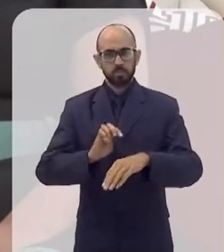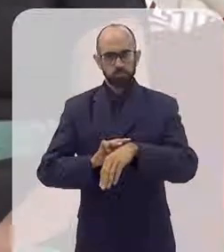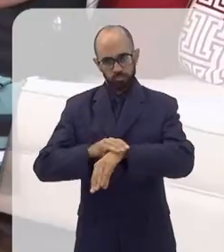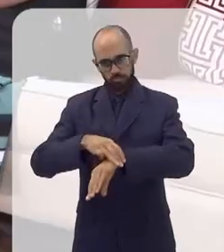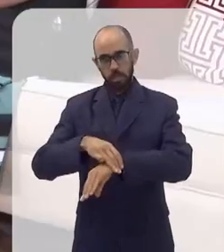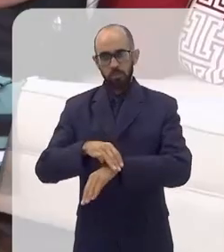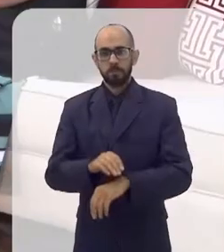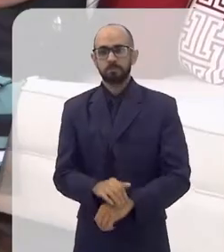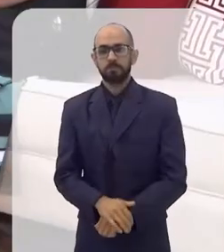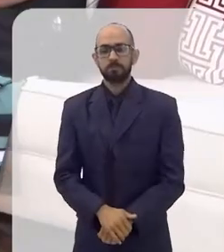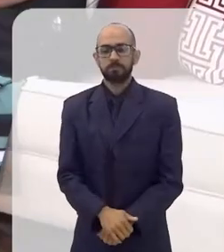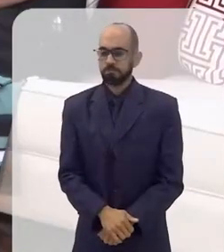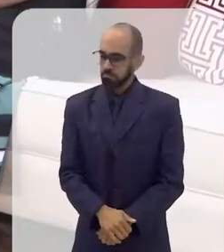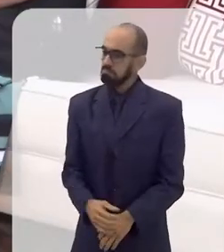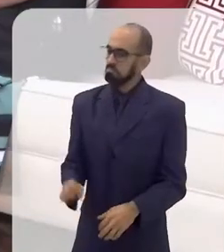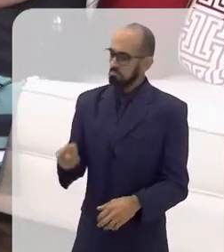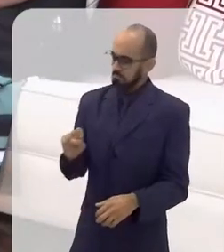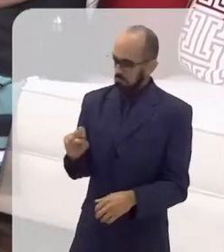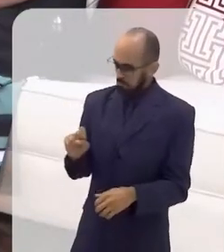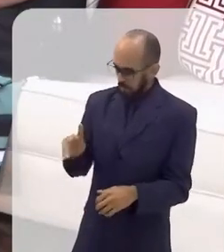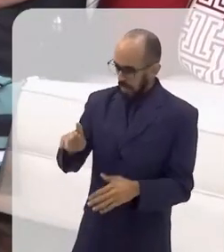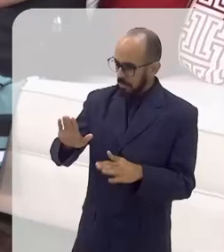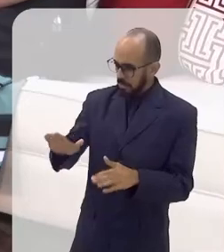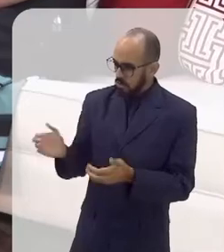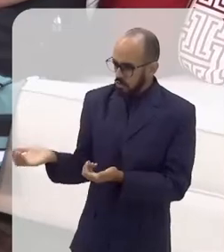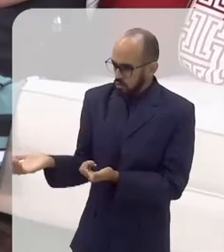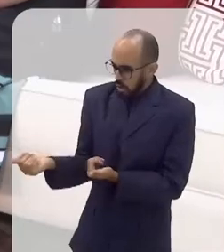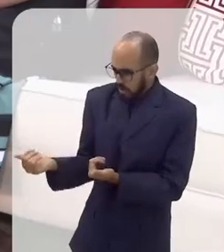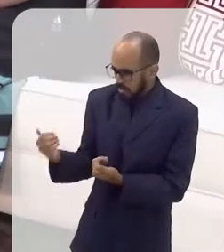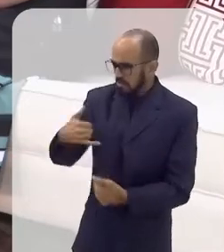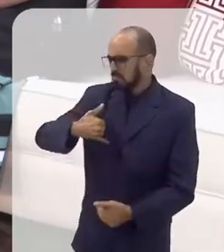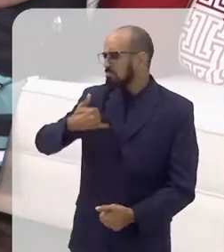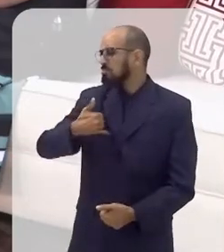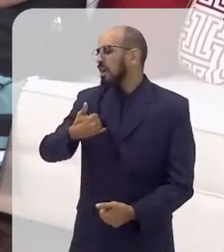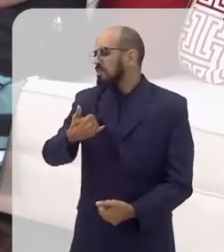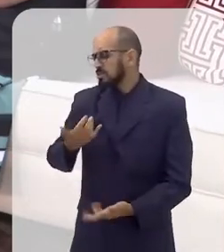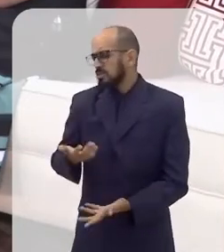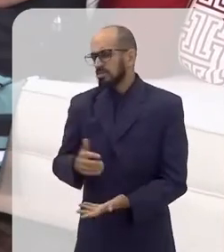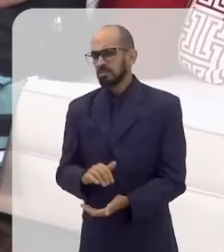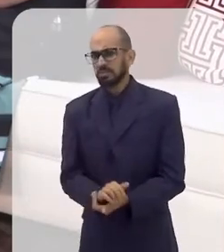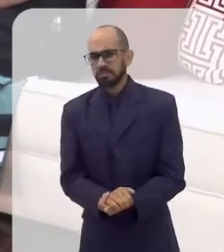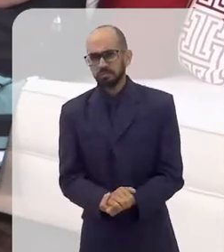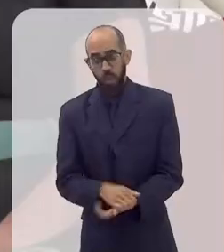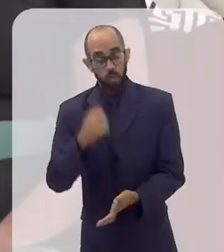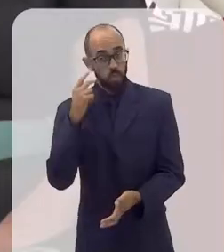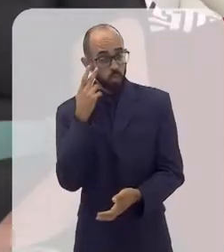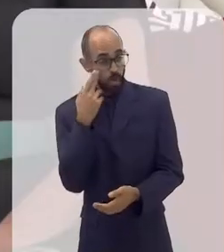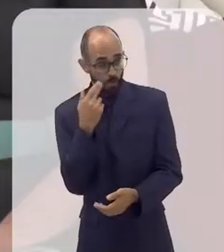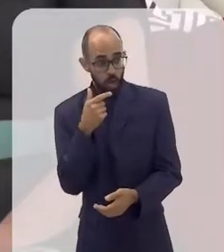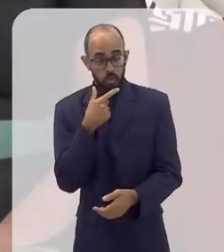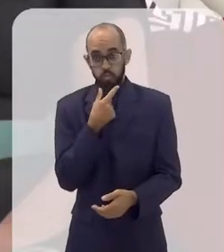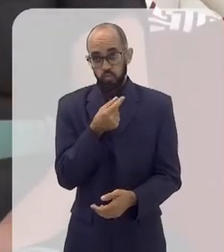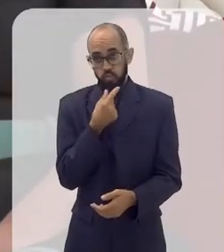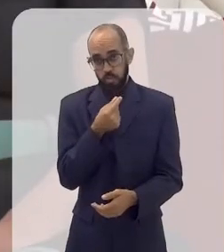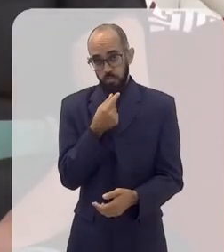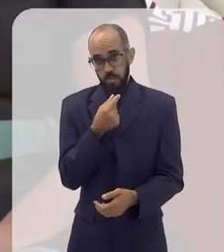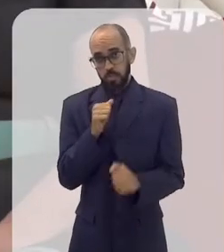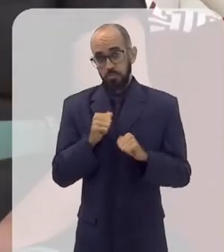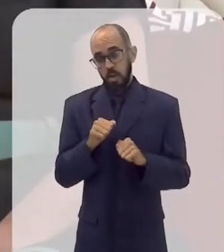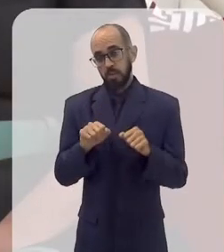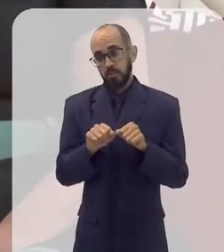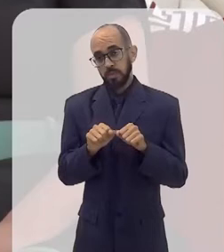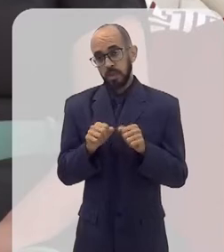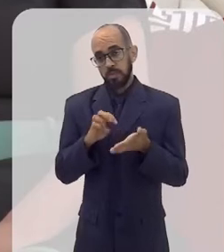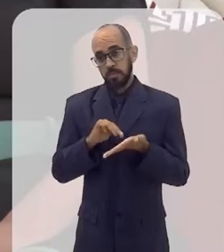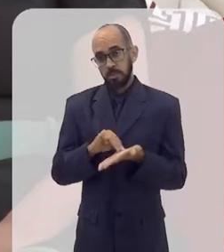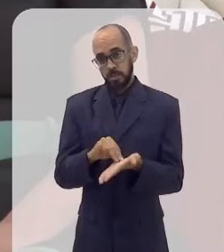Cristo. Perfeito. E geralmente esse jovem, ele chega com que idade? Geralmente os rapazes, eles podem fazer